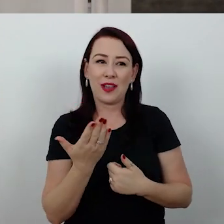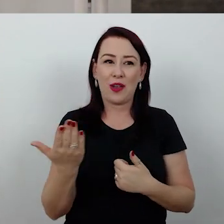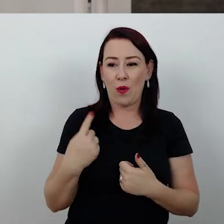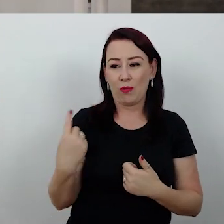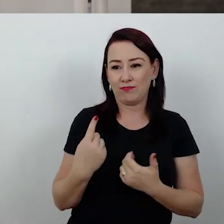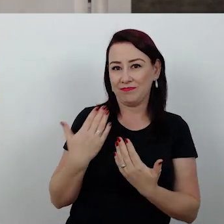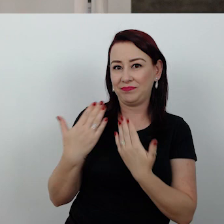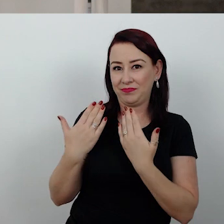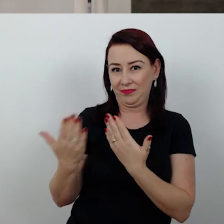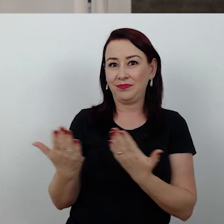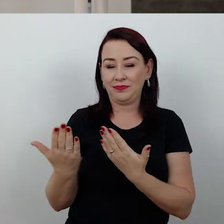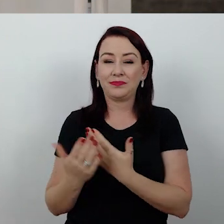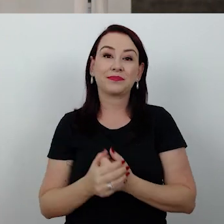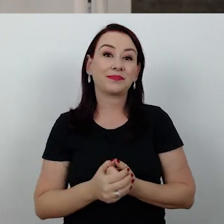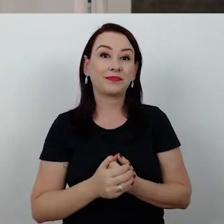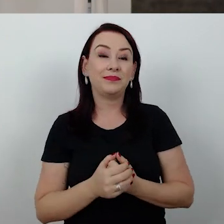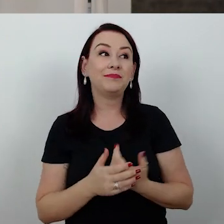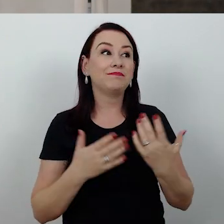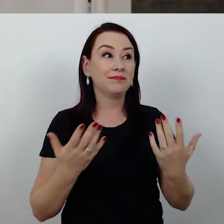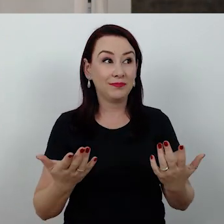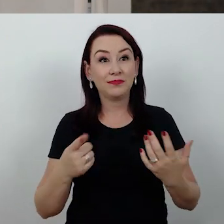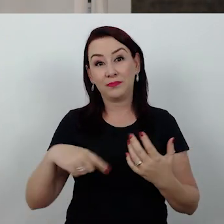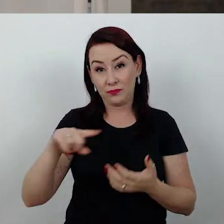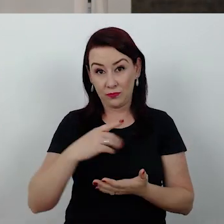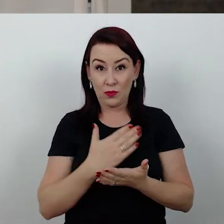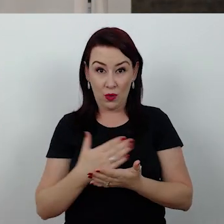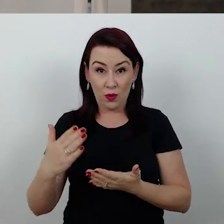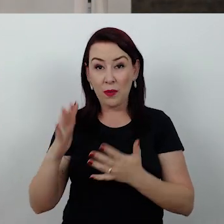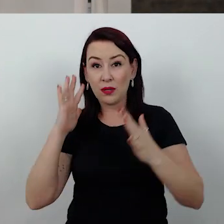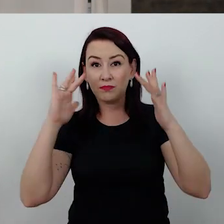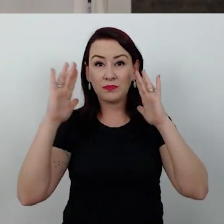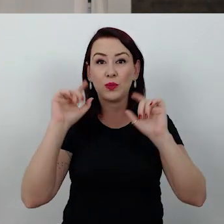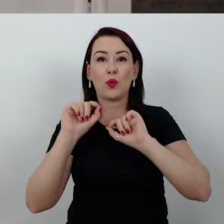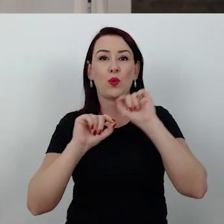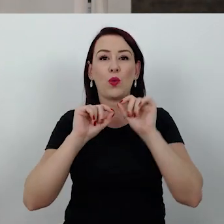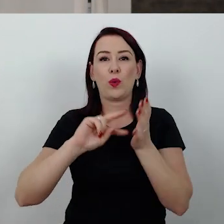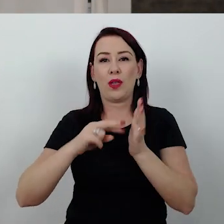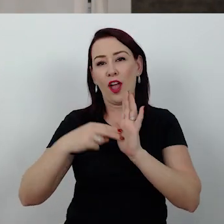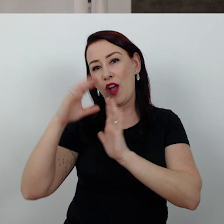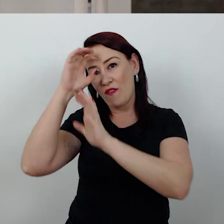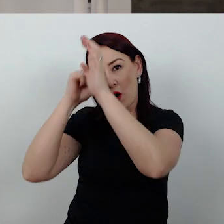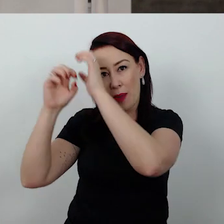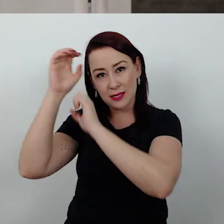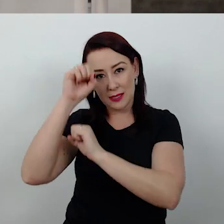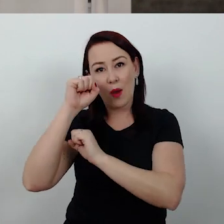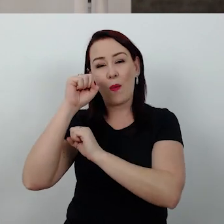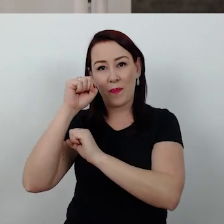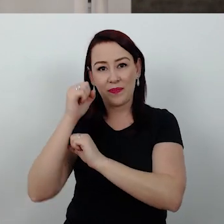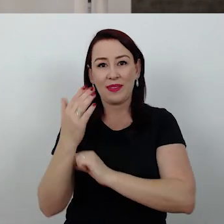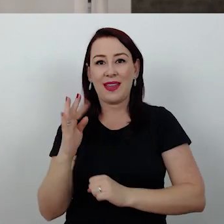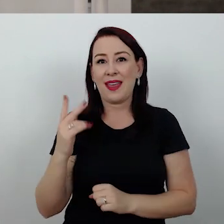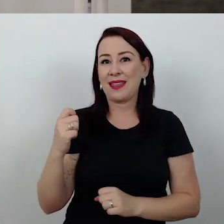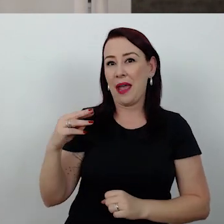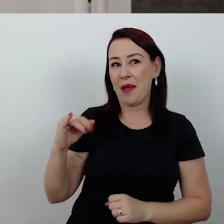que importantíssimo também para essa política. Mas, enfim, aí a gente começa a pensar no lugar da formação. Acho que,